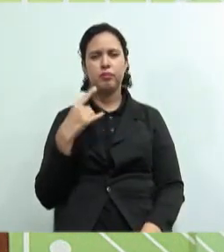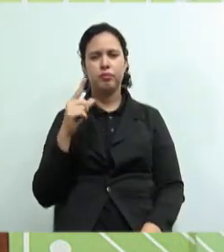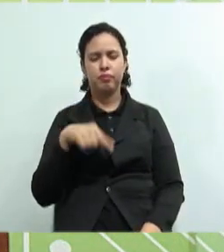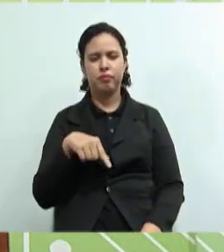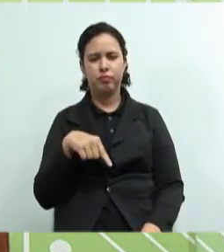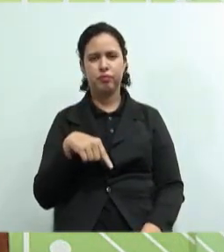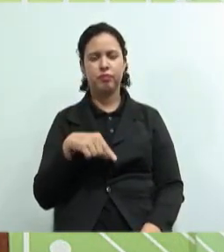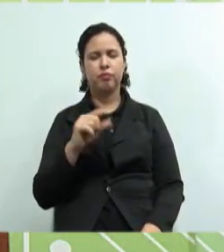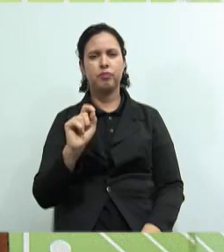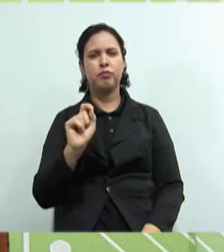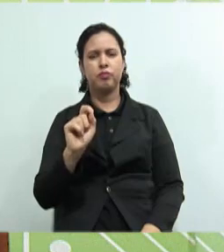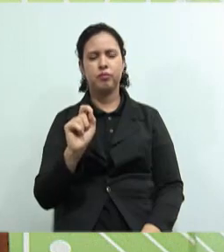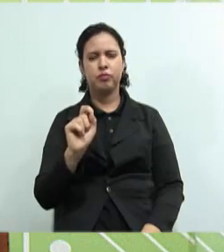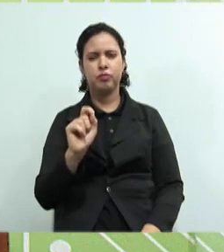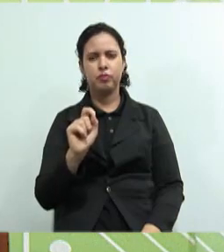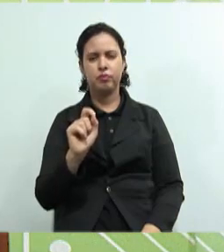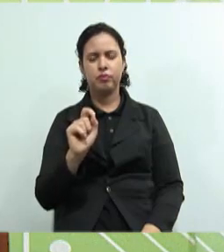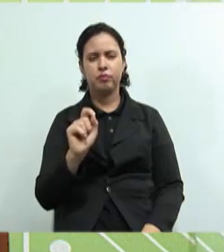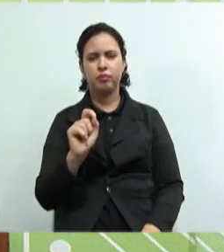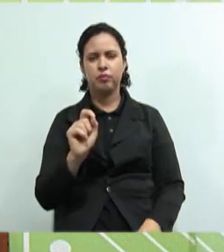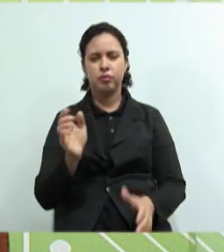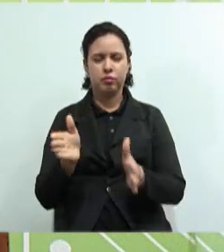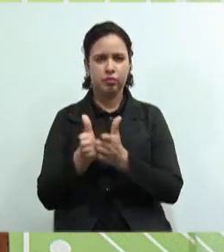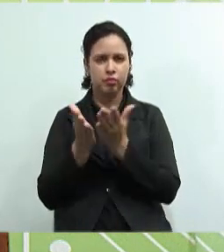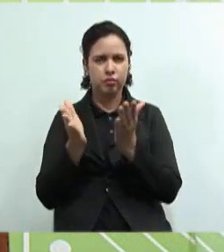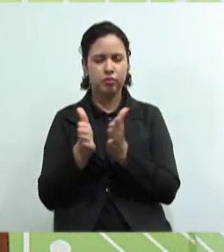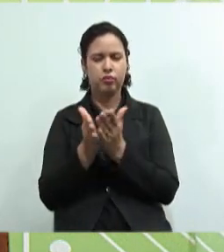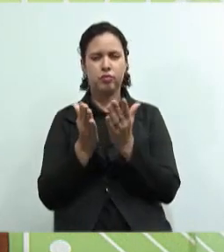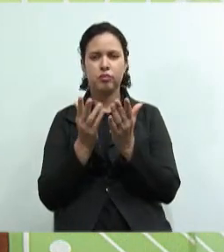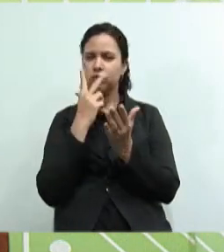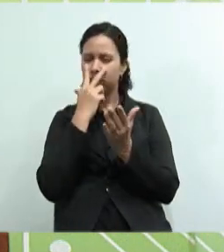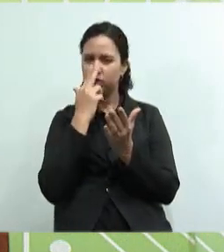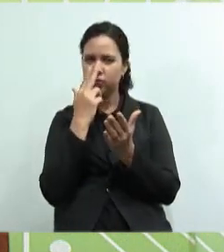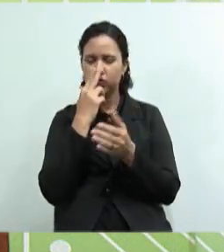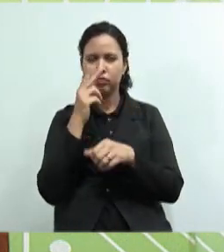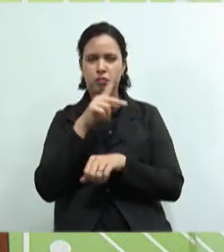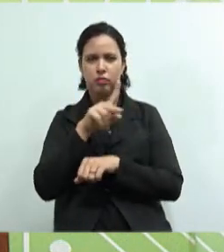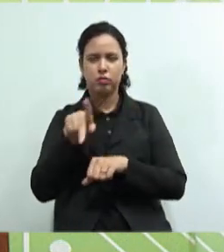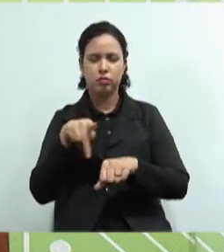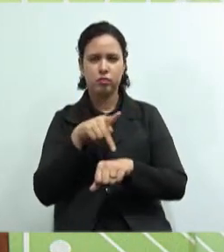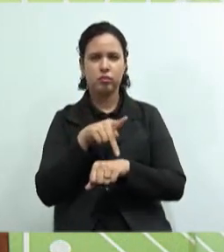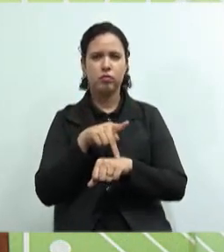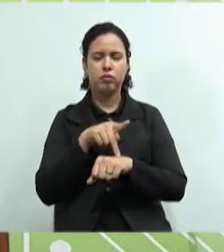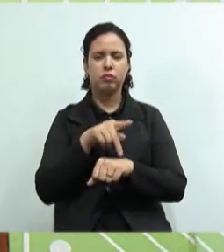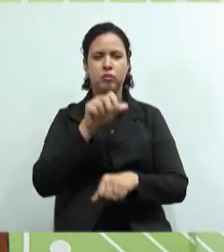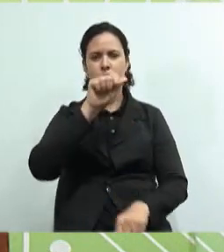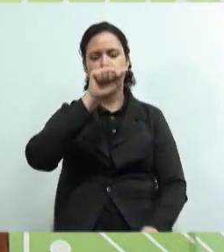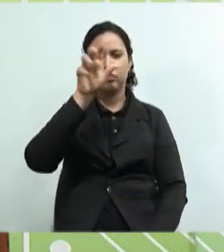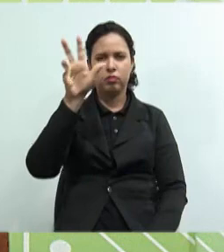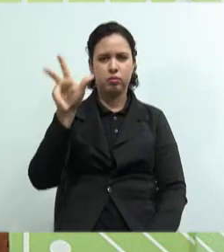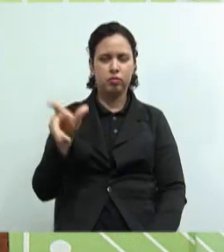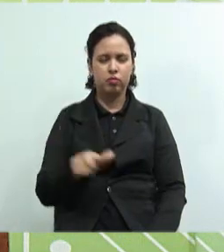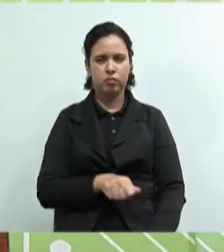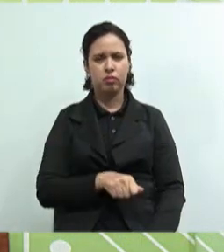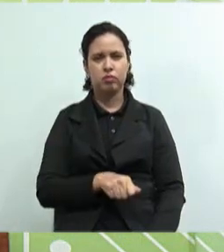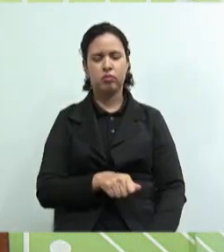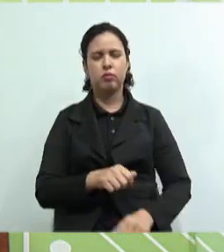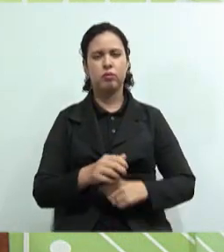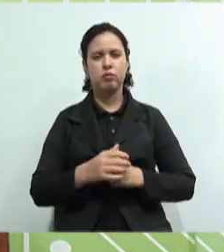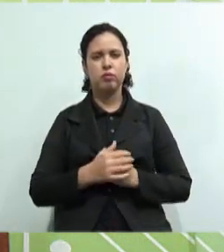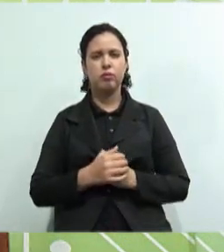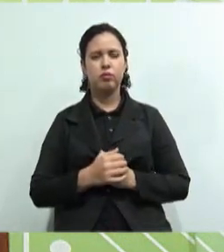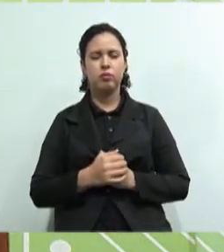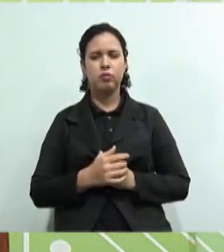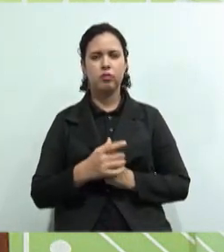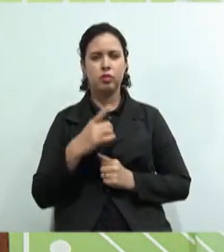índices equivalentes a países, por exemplo, da África, países que têm uma situação muito mais delicada economicamente. Ao mesmo tempo, nós vamos